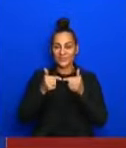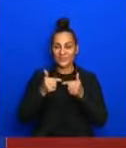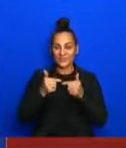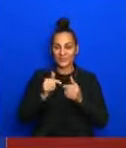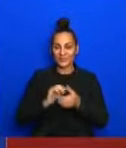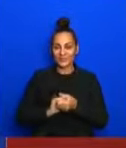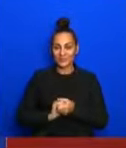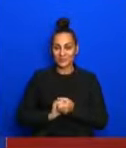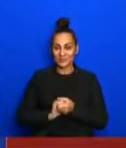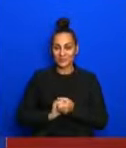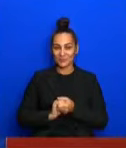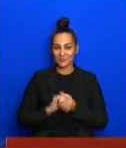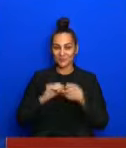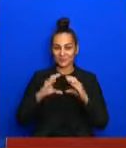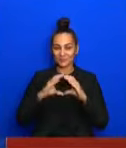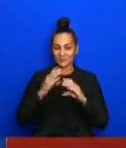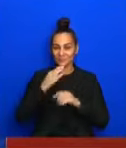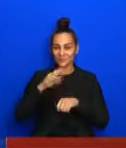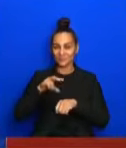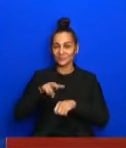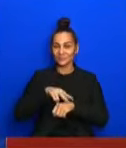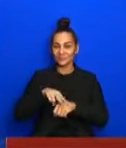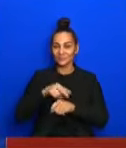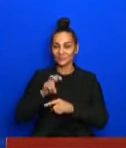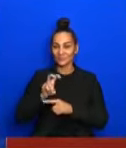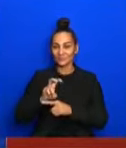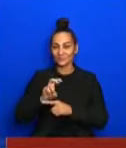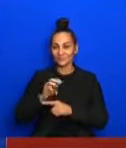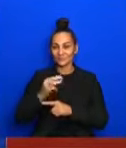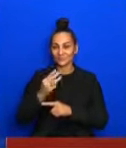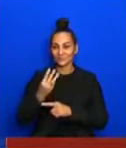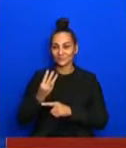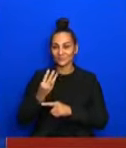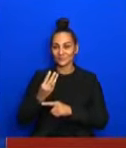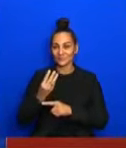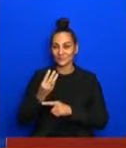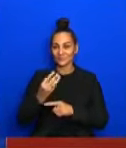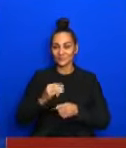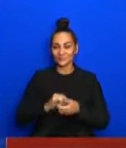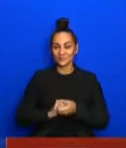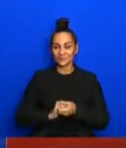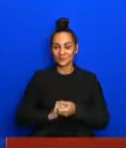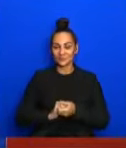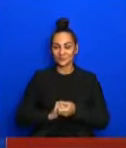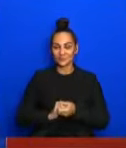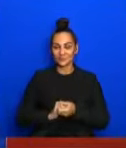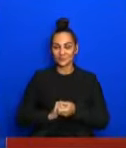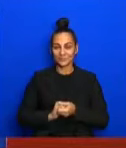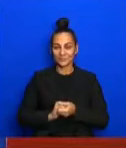Vem, sorte, bola verde, número 53, verde 53,